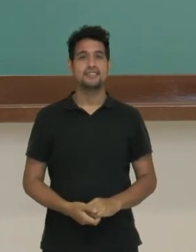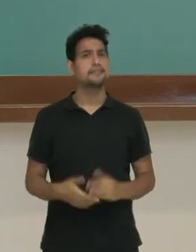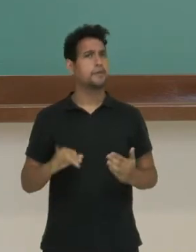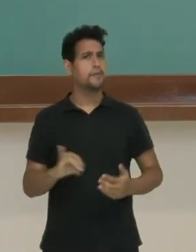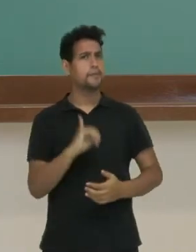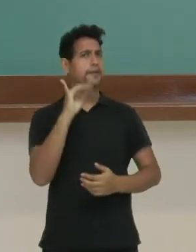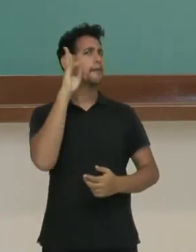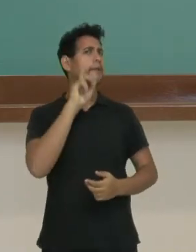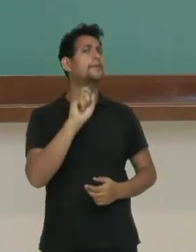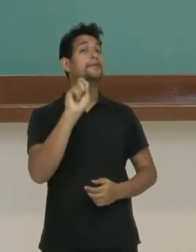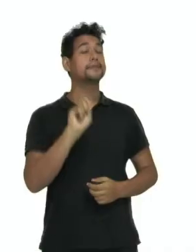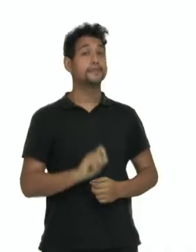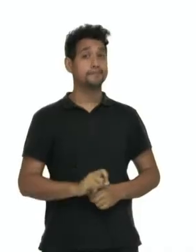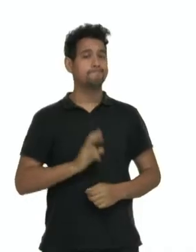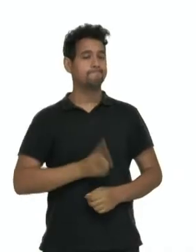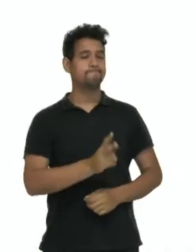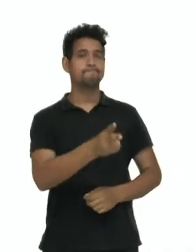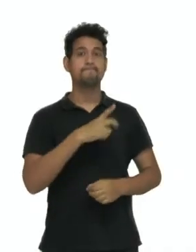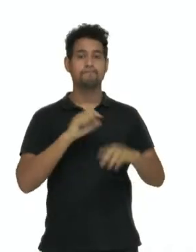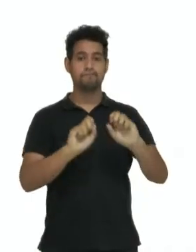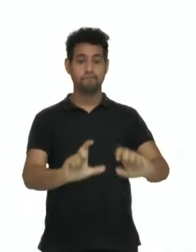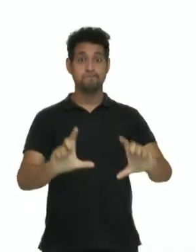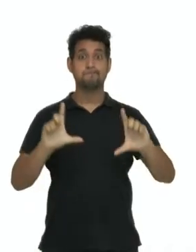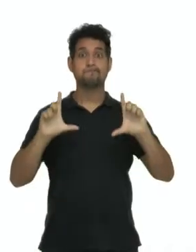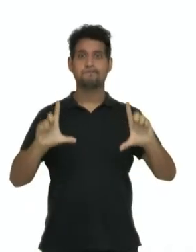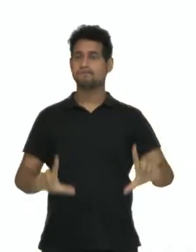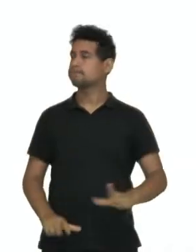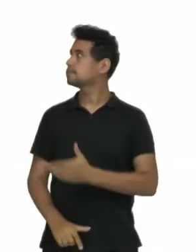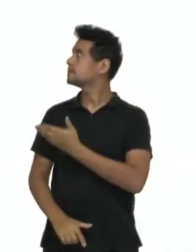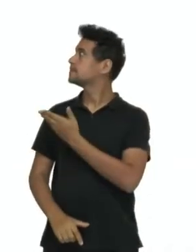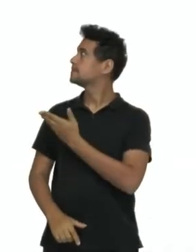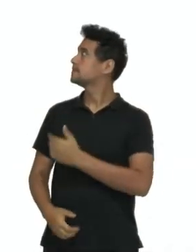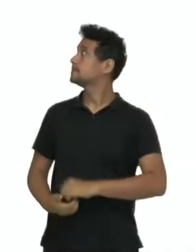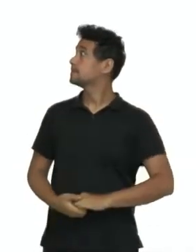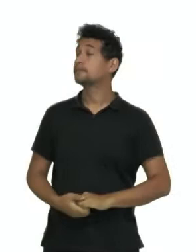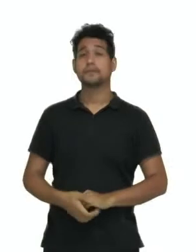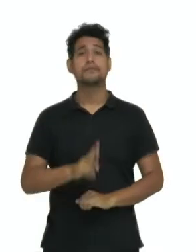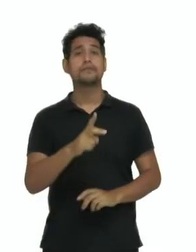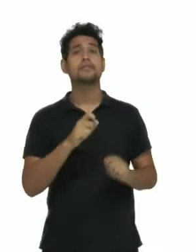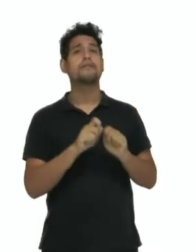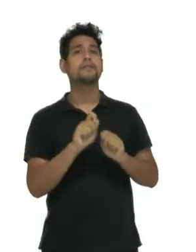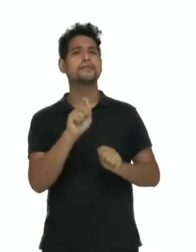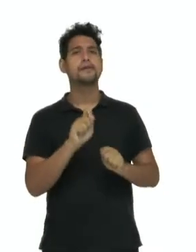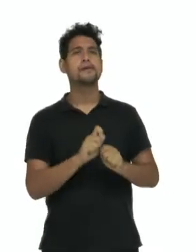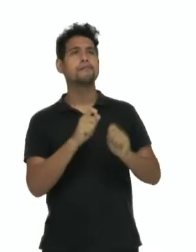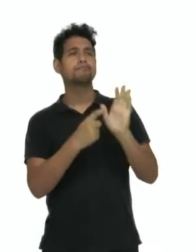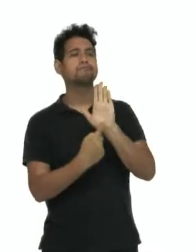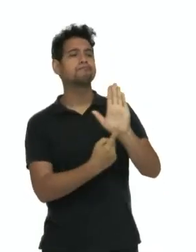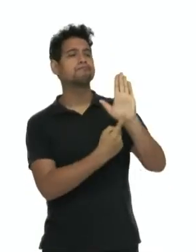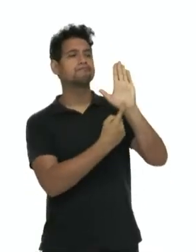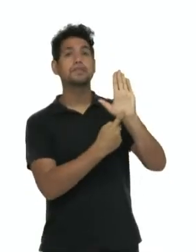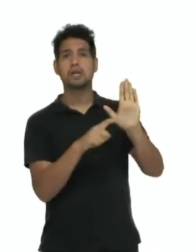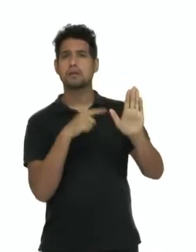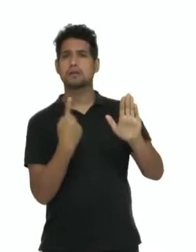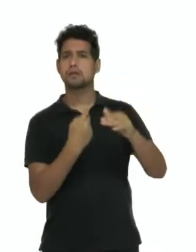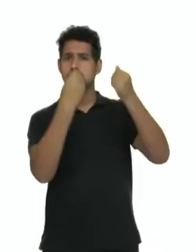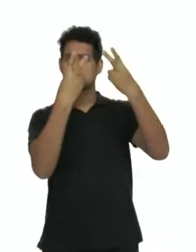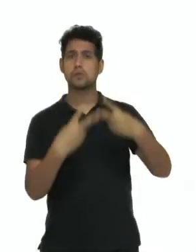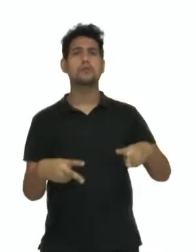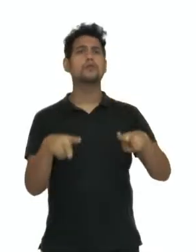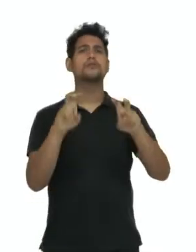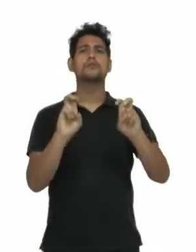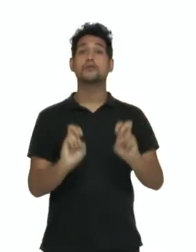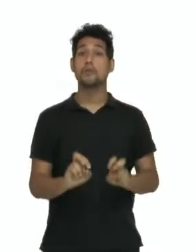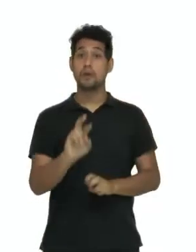Lembrando que a plataforma sempre vai abrir com esta imagem, com esta situação, então vocês vão direcionar. Nós estamos falando sobre hobbies